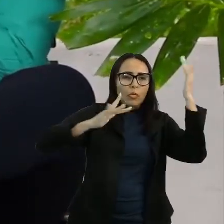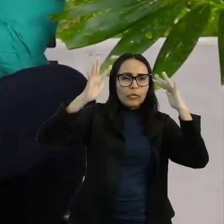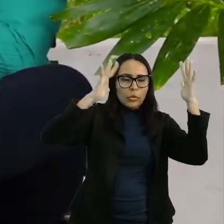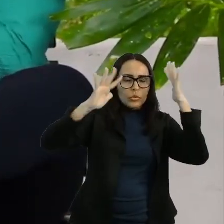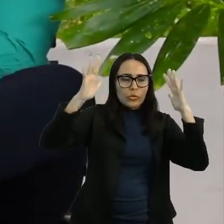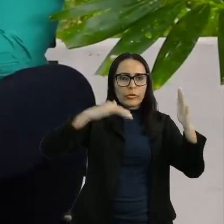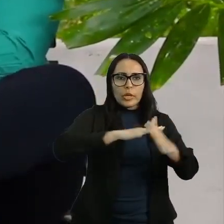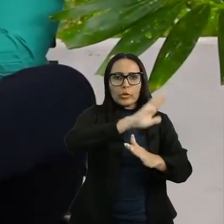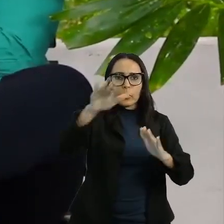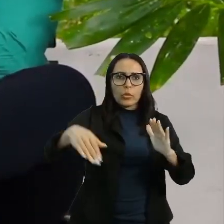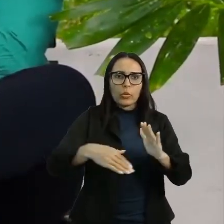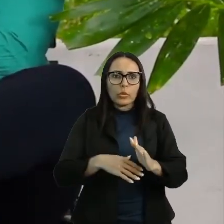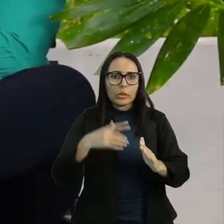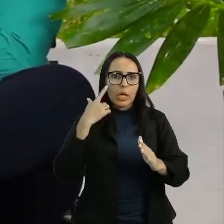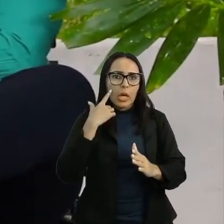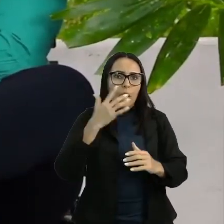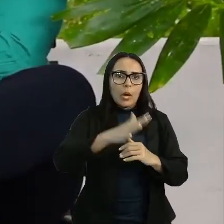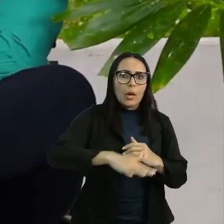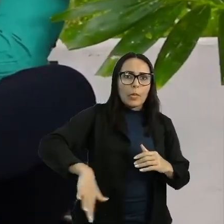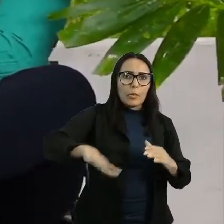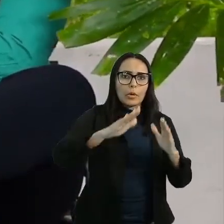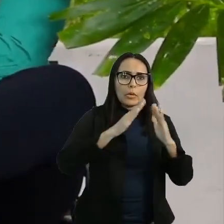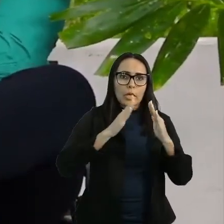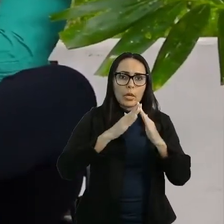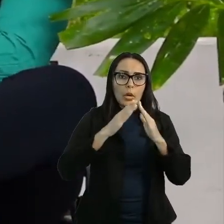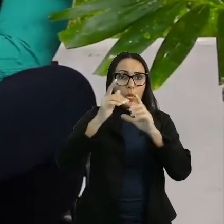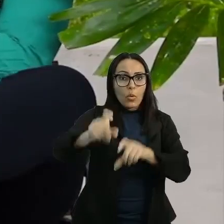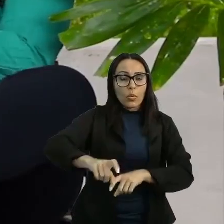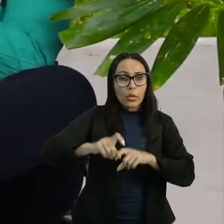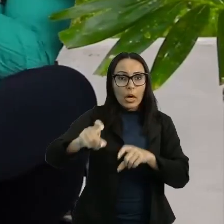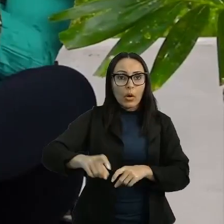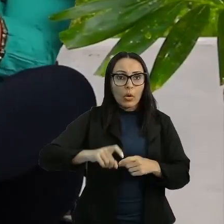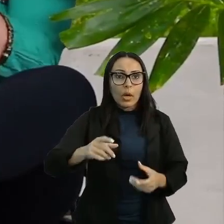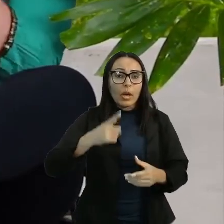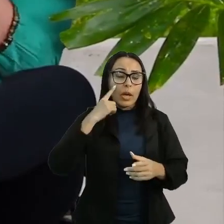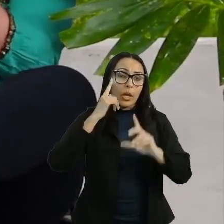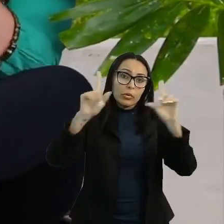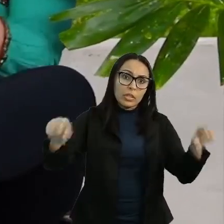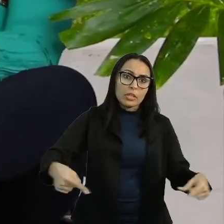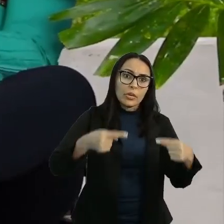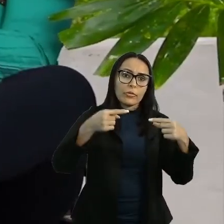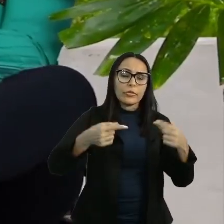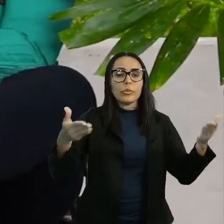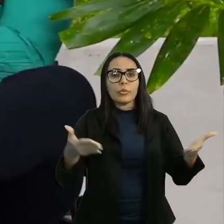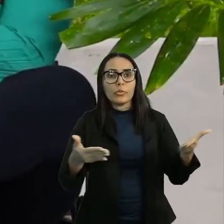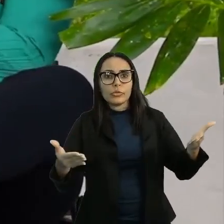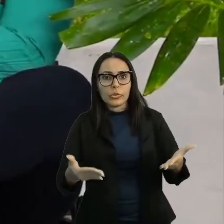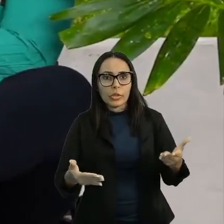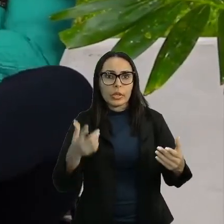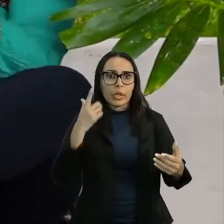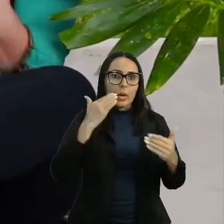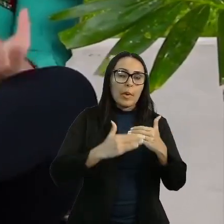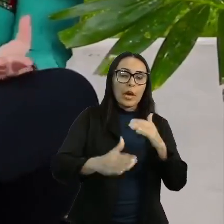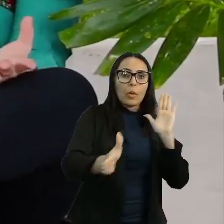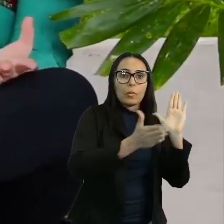parte são professores. Eu trabalhei no censo da nossa instituição por um período curto de tempo e vi que, coincidentemente, muitos são